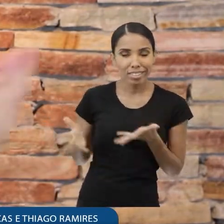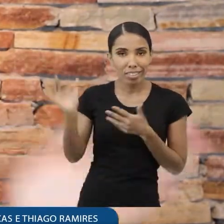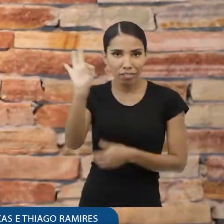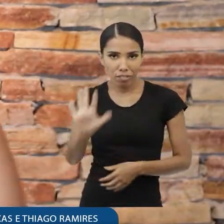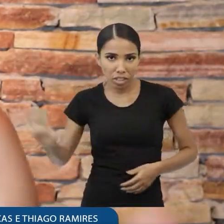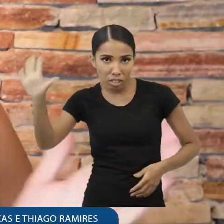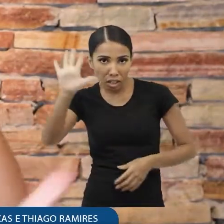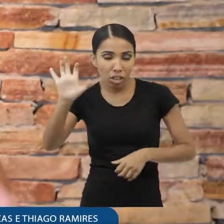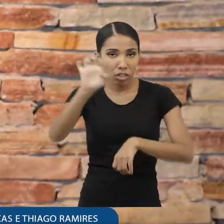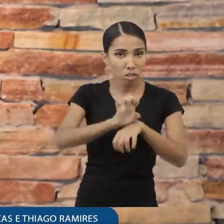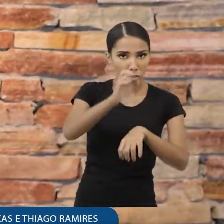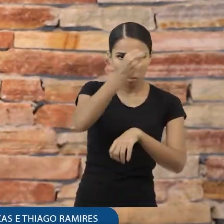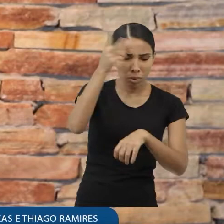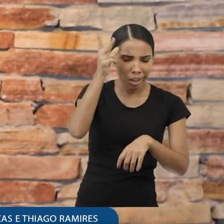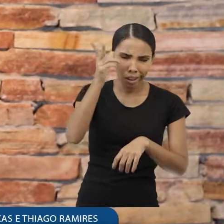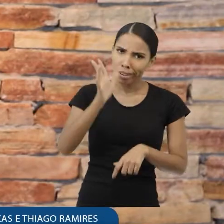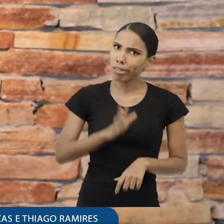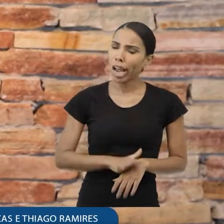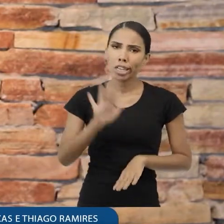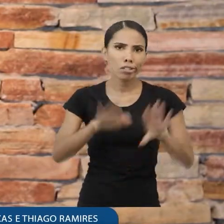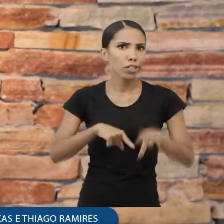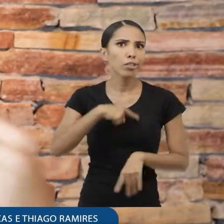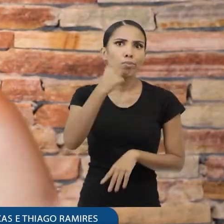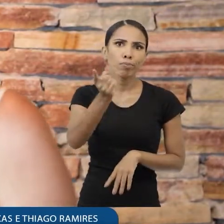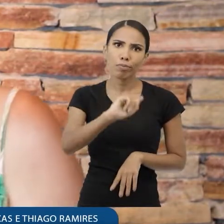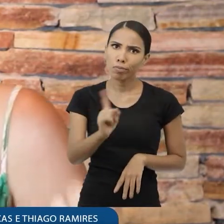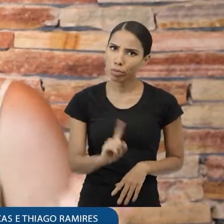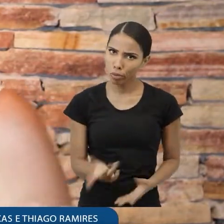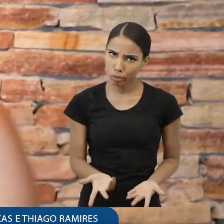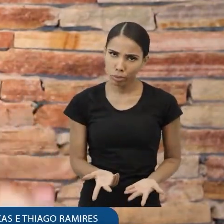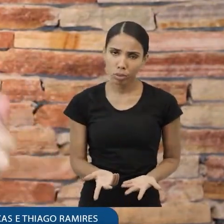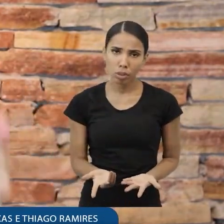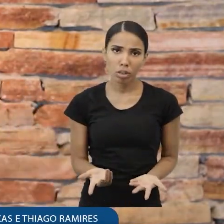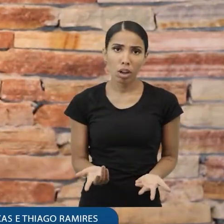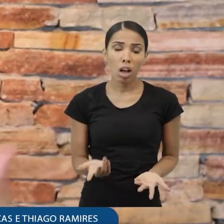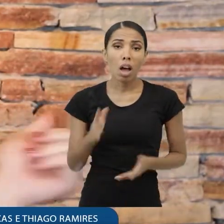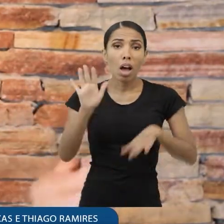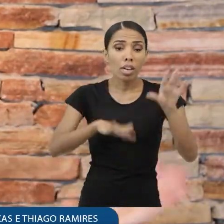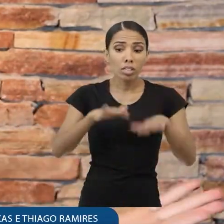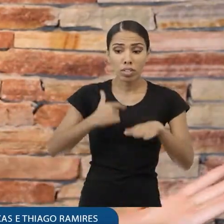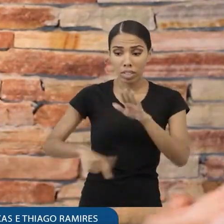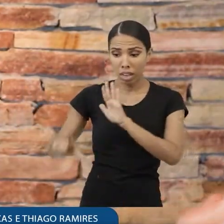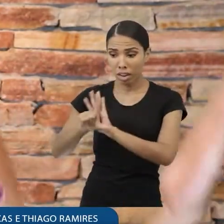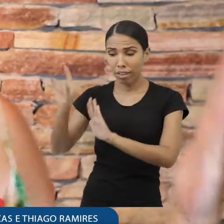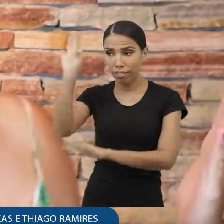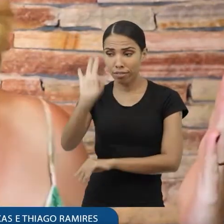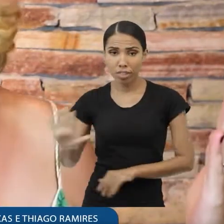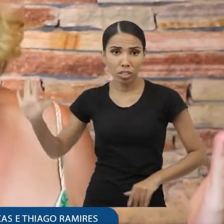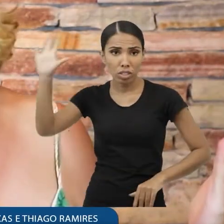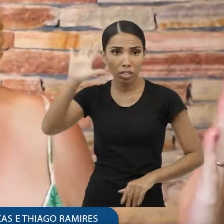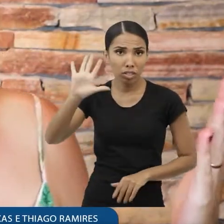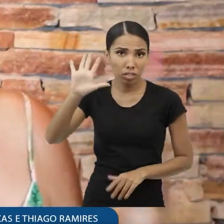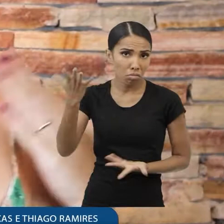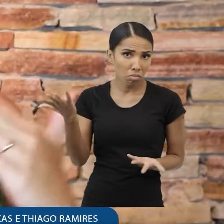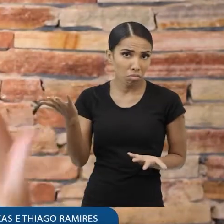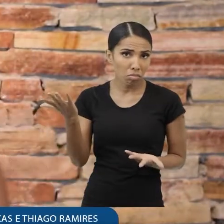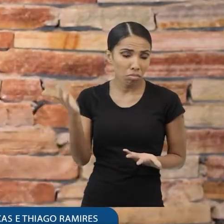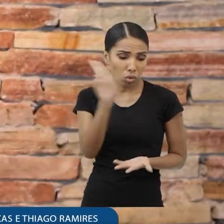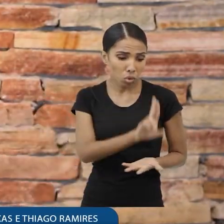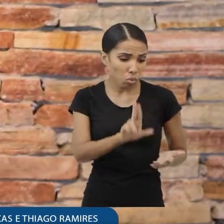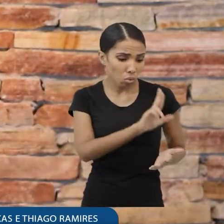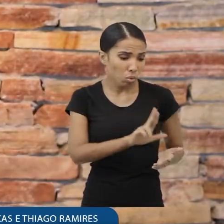incentivo federal, estadual e municipal. Muitas vezes, uma empresa que faz aporte via lei federal não utiliza de leis de